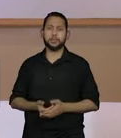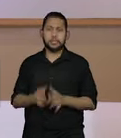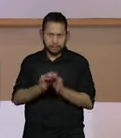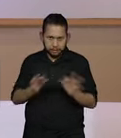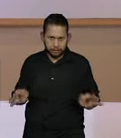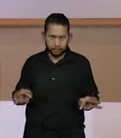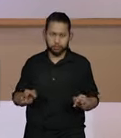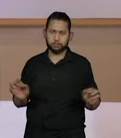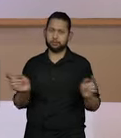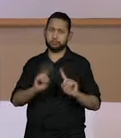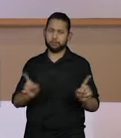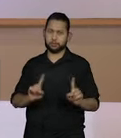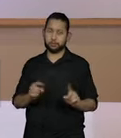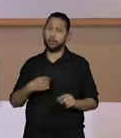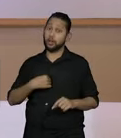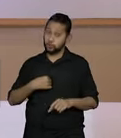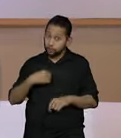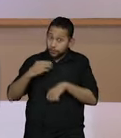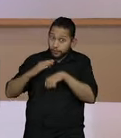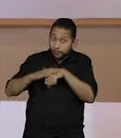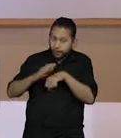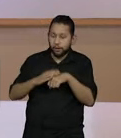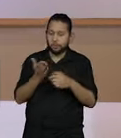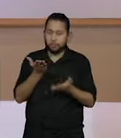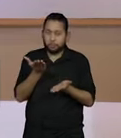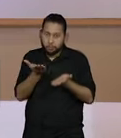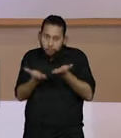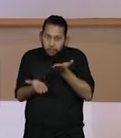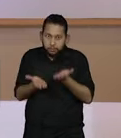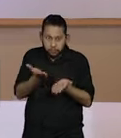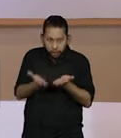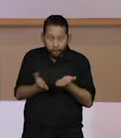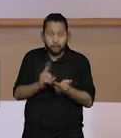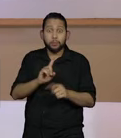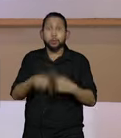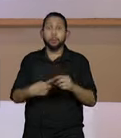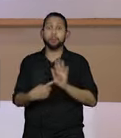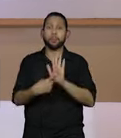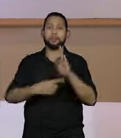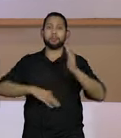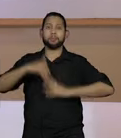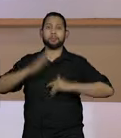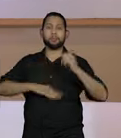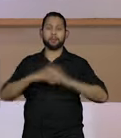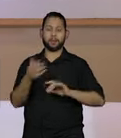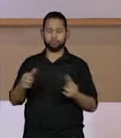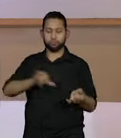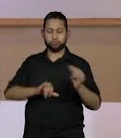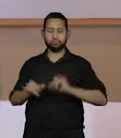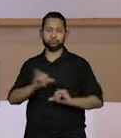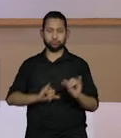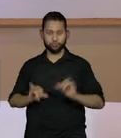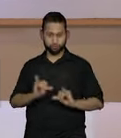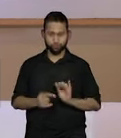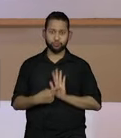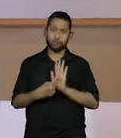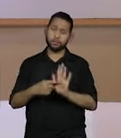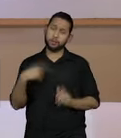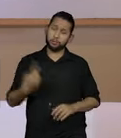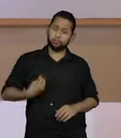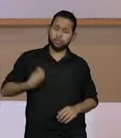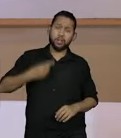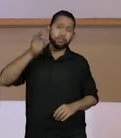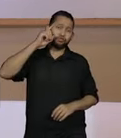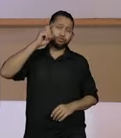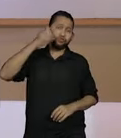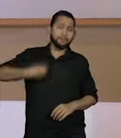depois de balancear, tentar fazer a prática para vocês, para a gente trazer mais para o nosso